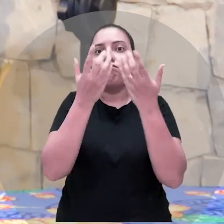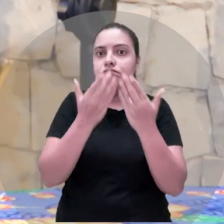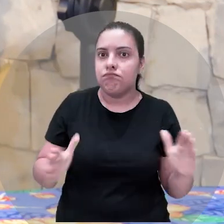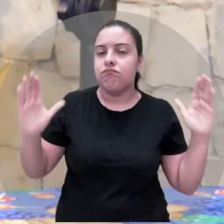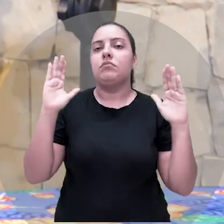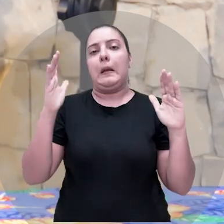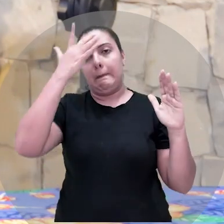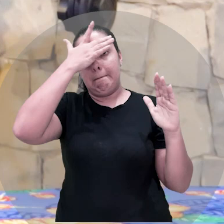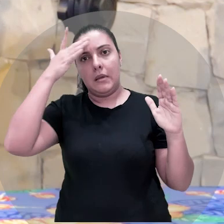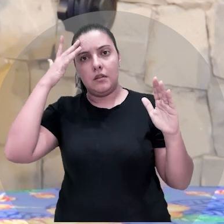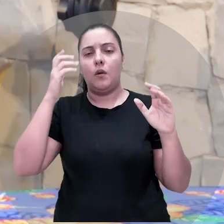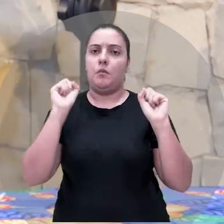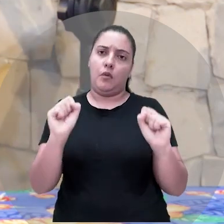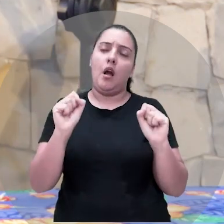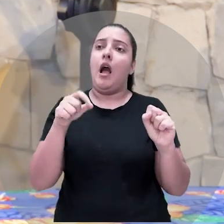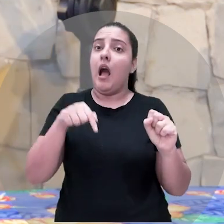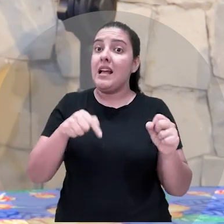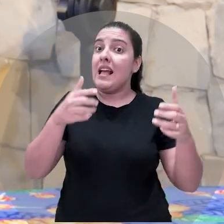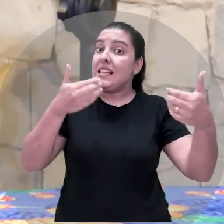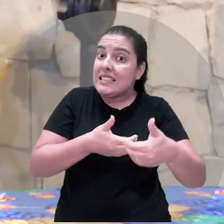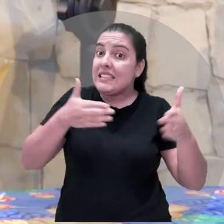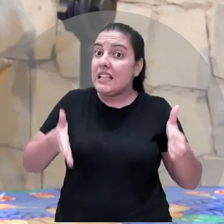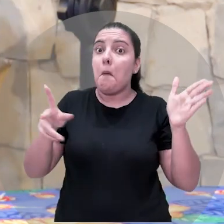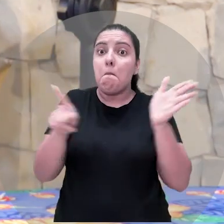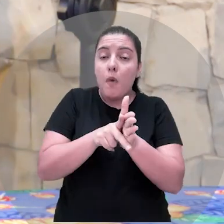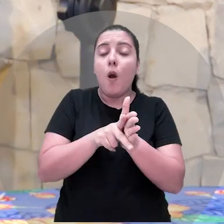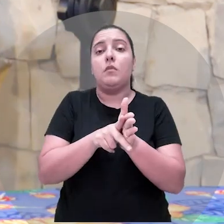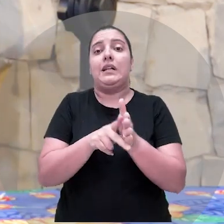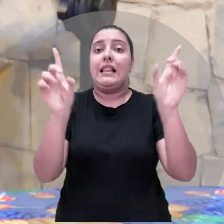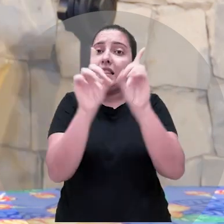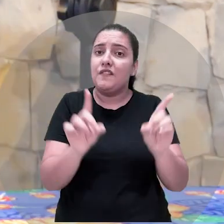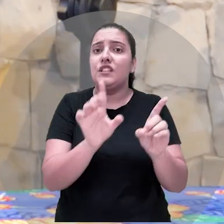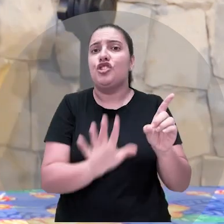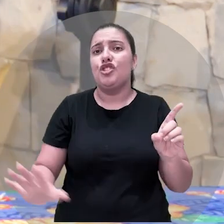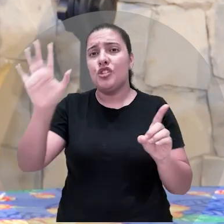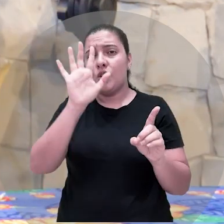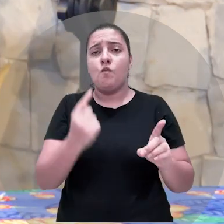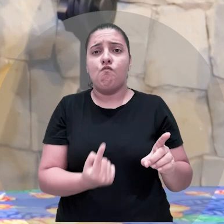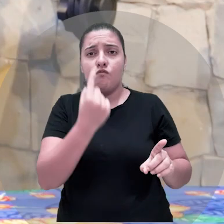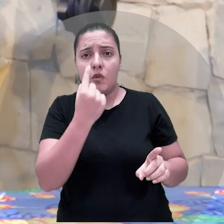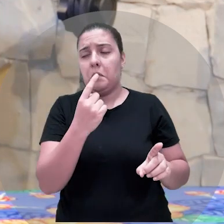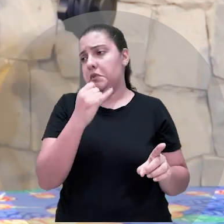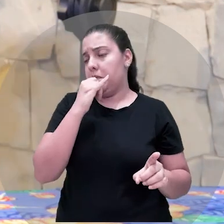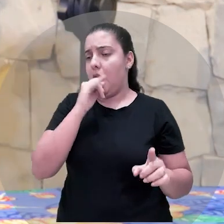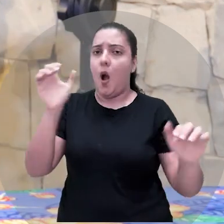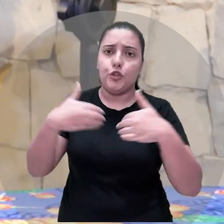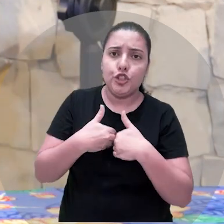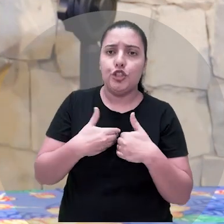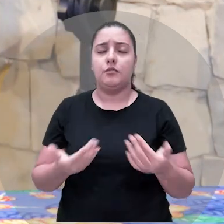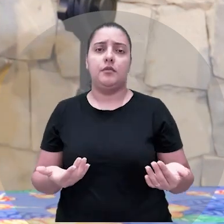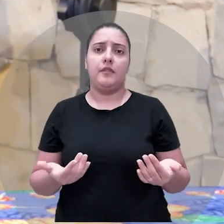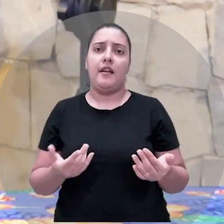é para conviver na sociedade para estar prático para brincar junto com os outros ou simplesmente para assistir junto com os demais né